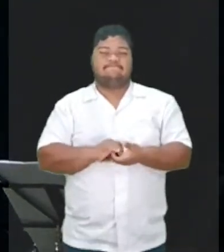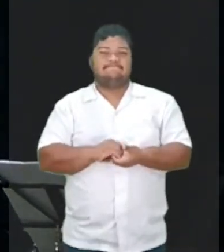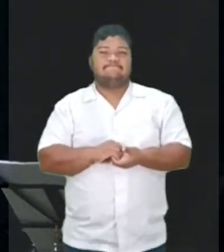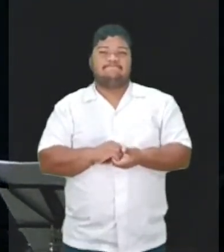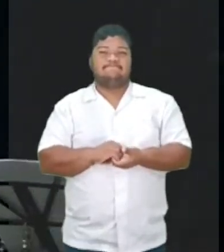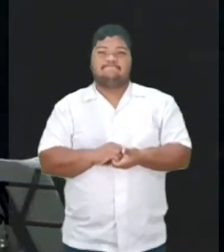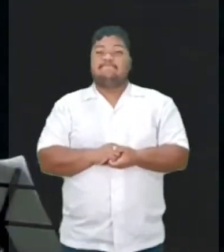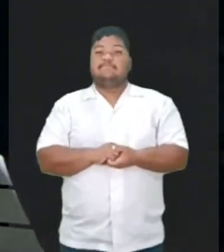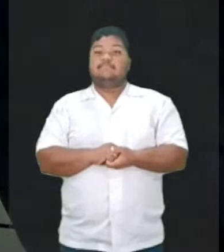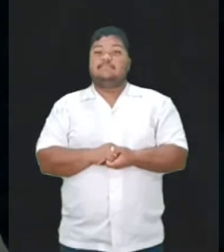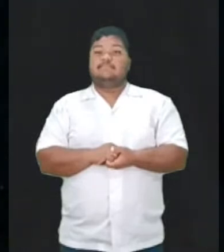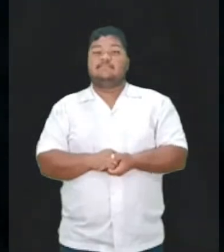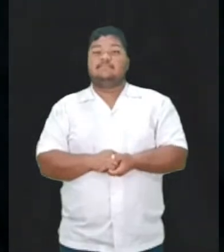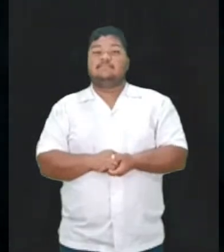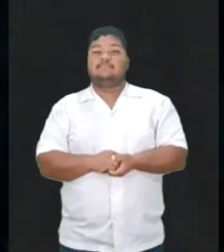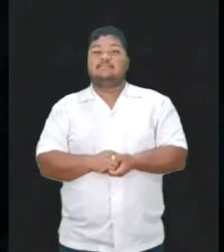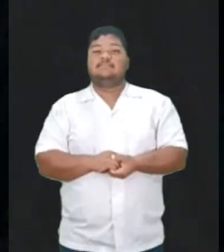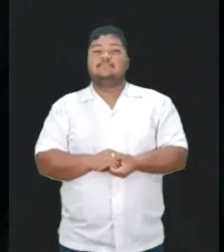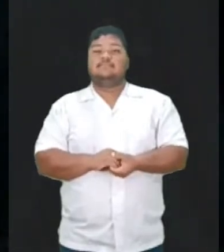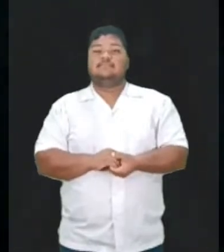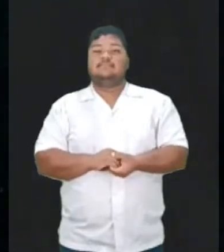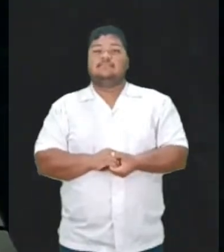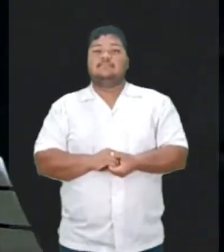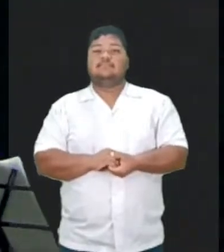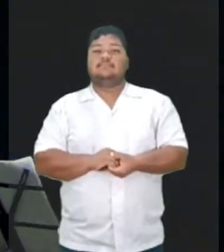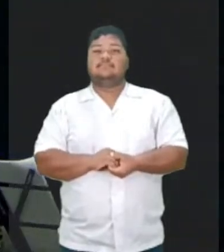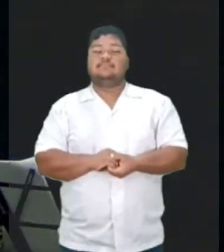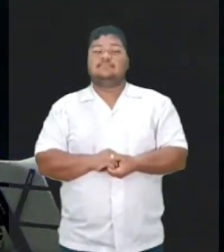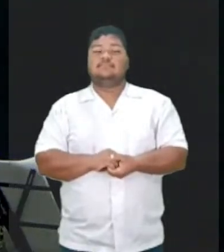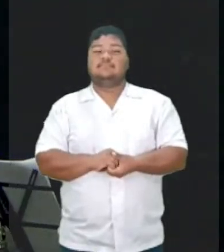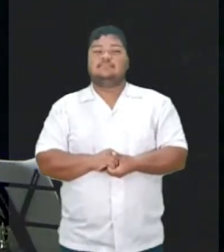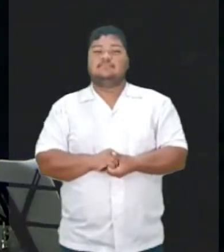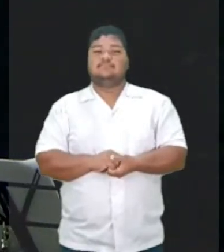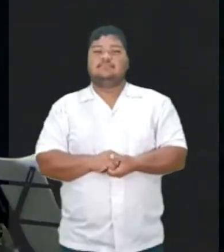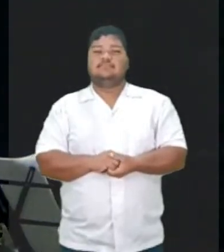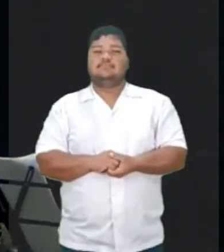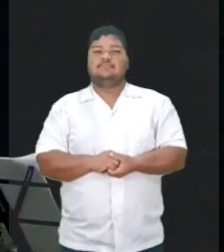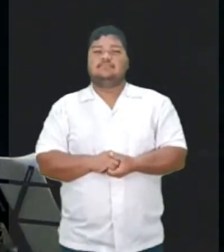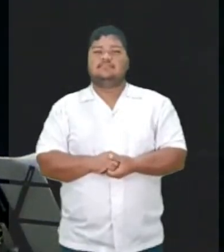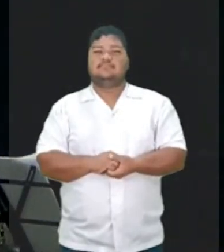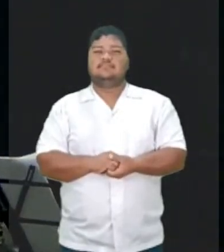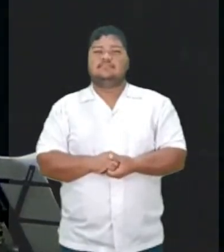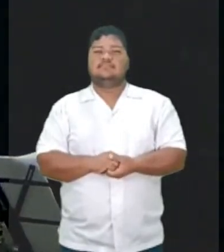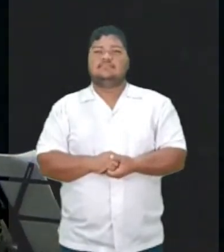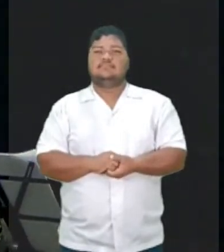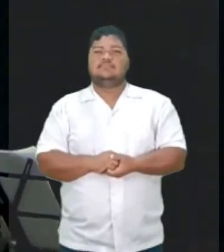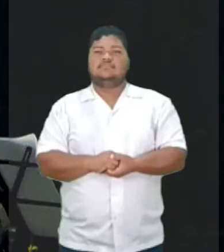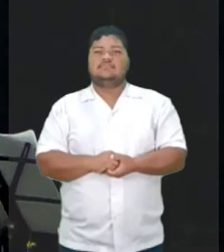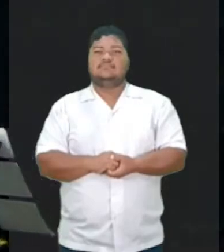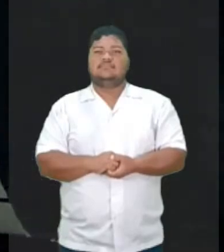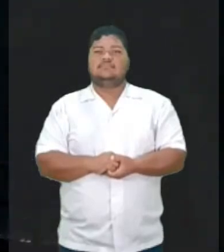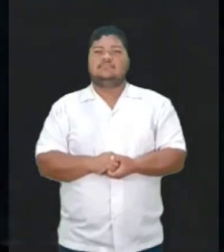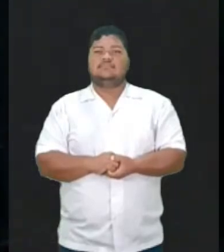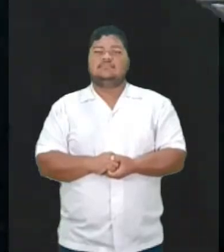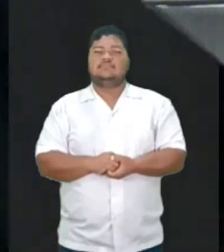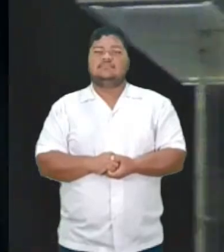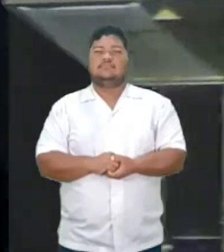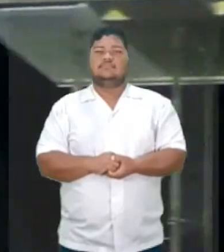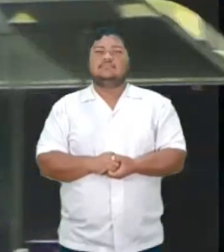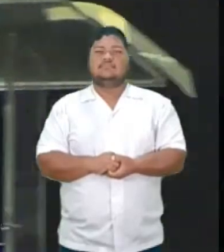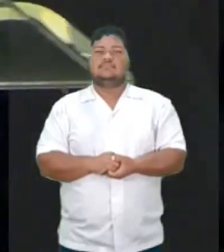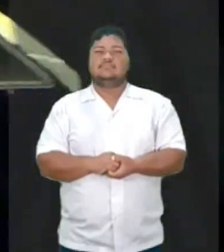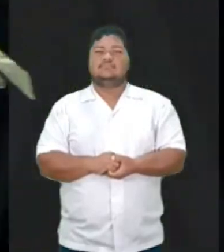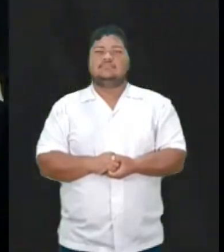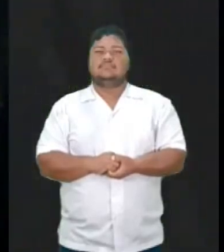E aí quando foi regredindo e pegou várias mulheres, placentas de mulheres, de vários lugares